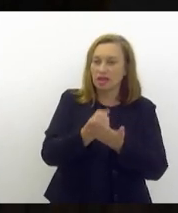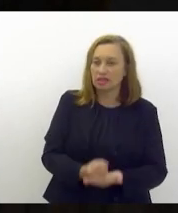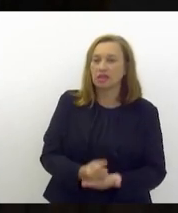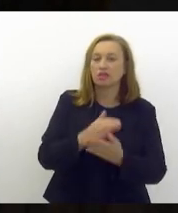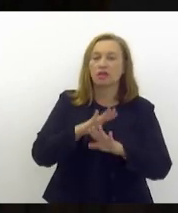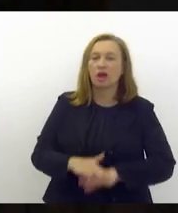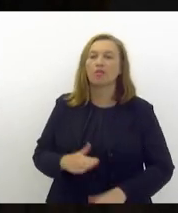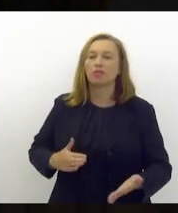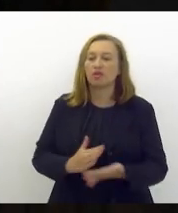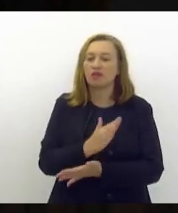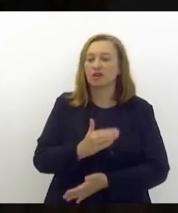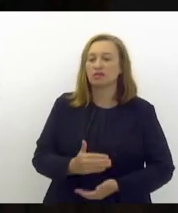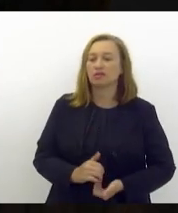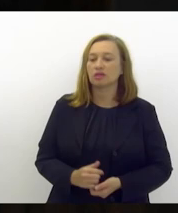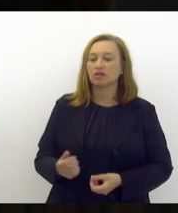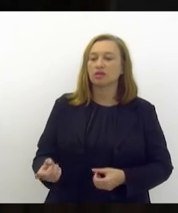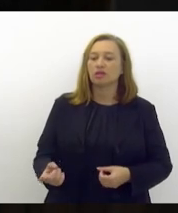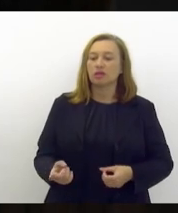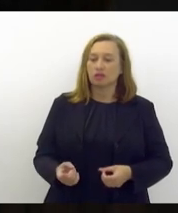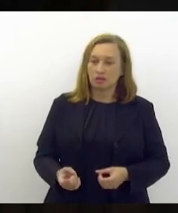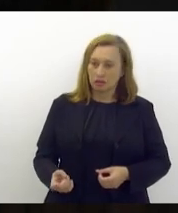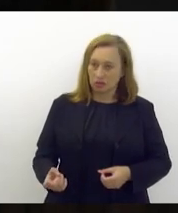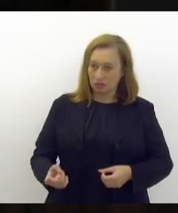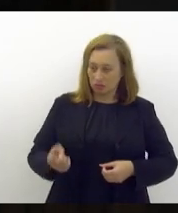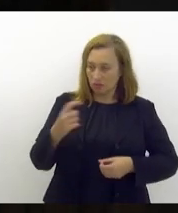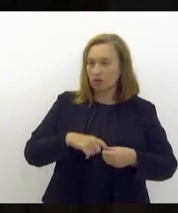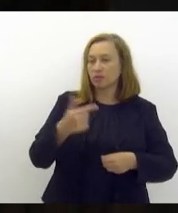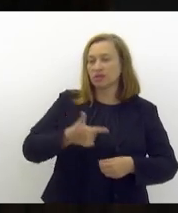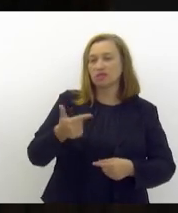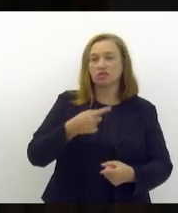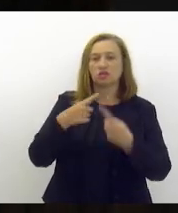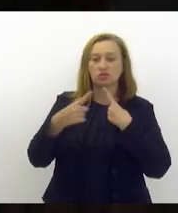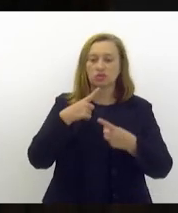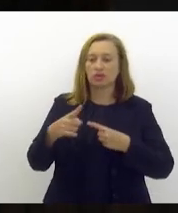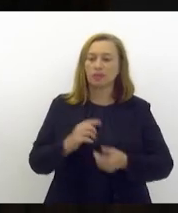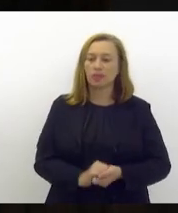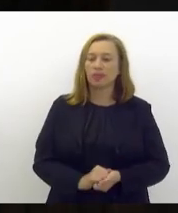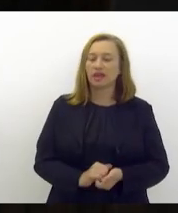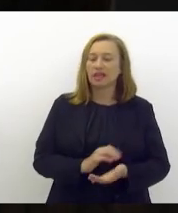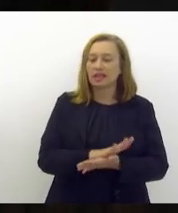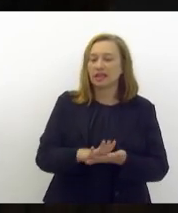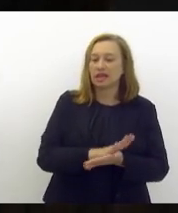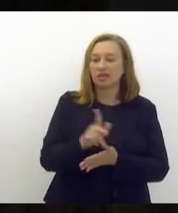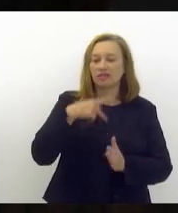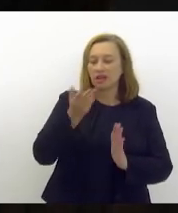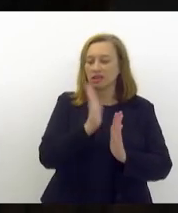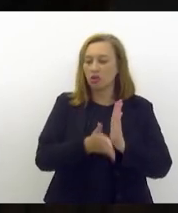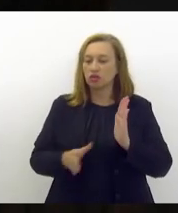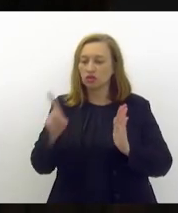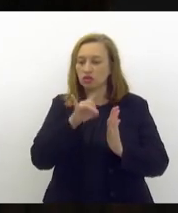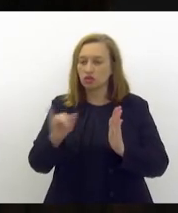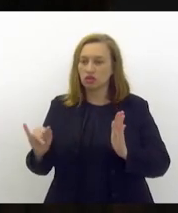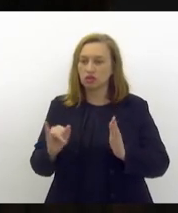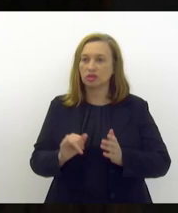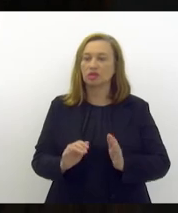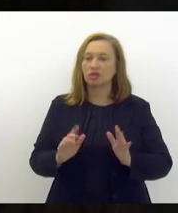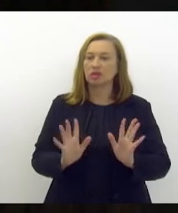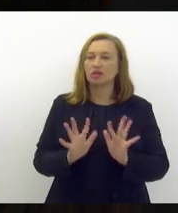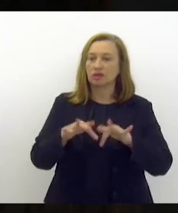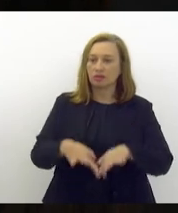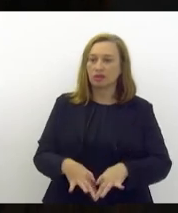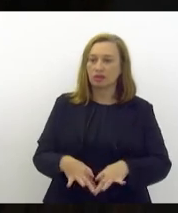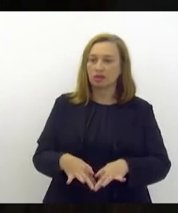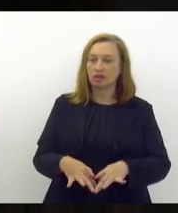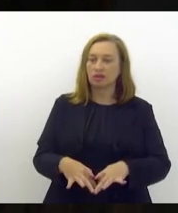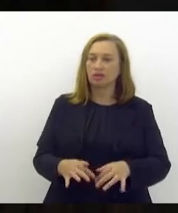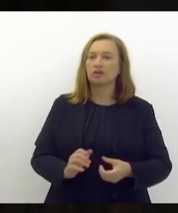como estão. Aprovado. Vai a redação do vencido para a segunda discussão. Nada mais havendo a tratar na ordem do dia, está encerrada a